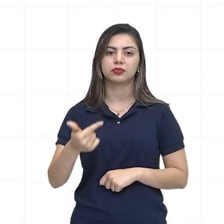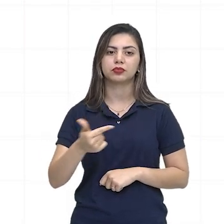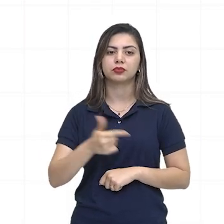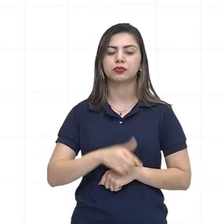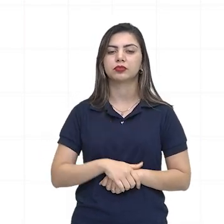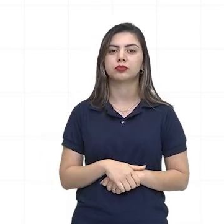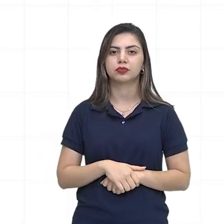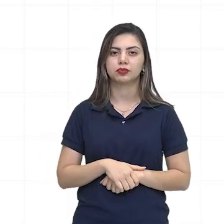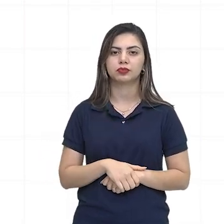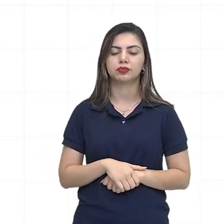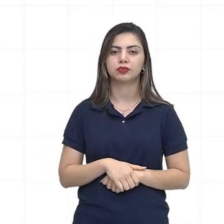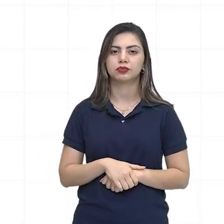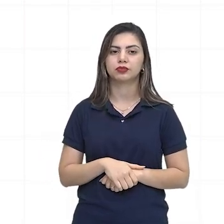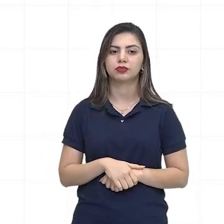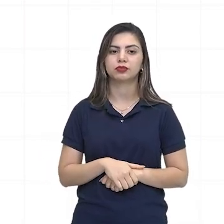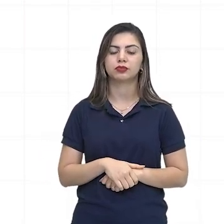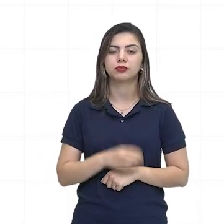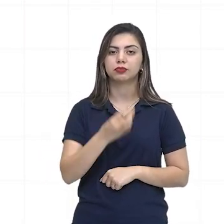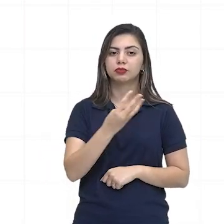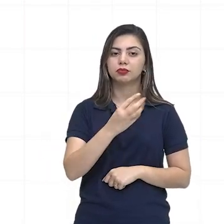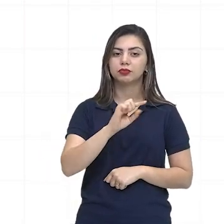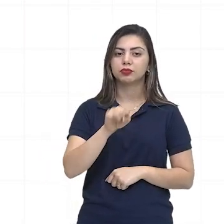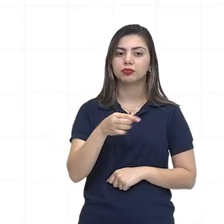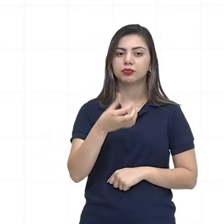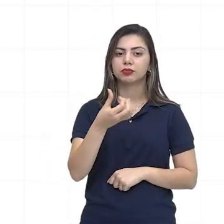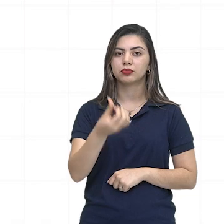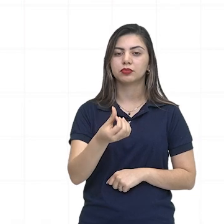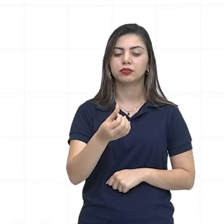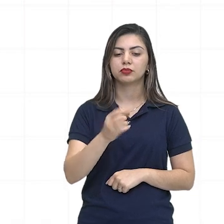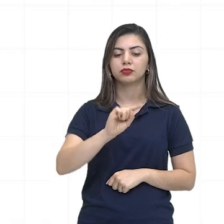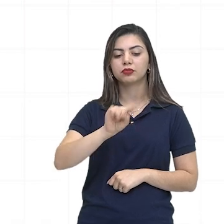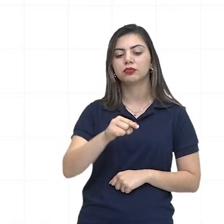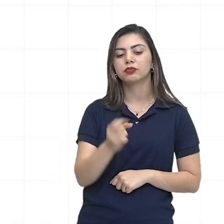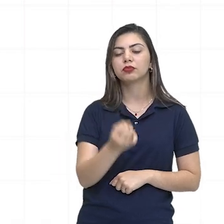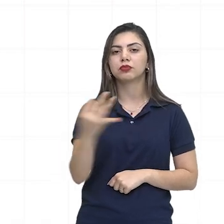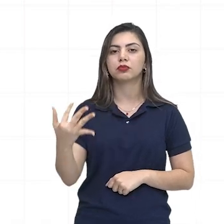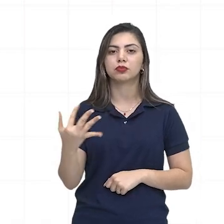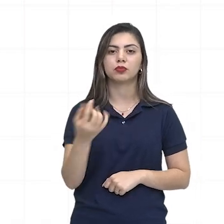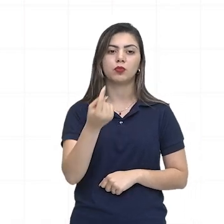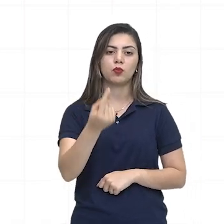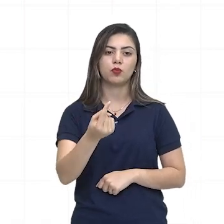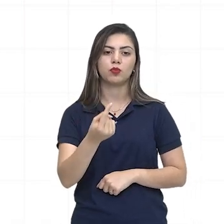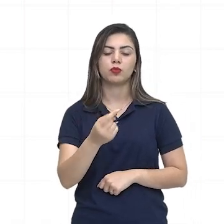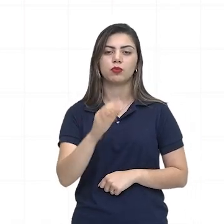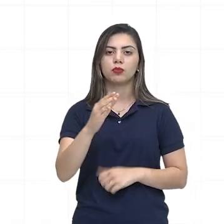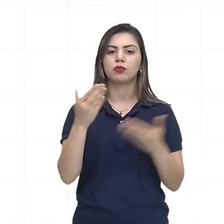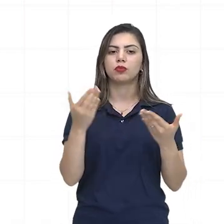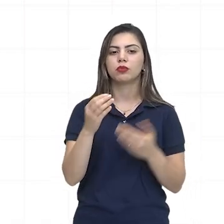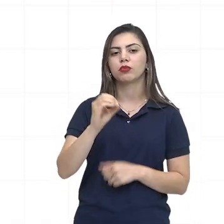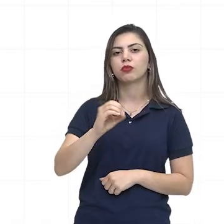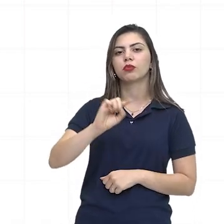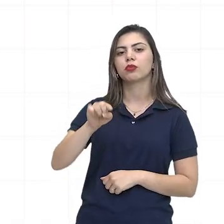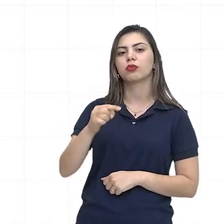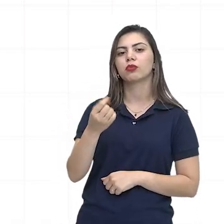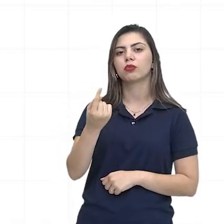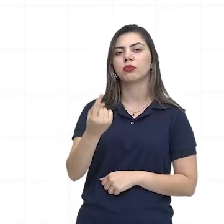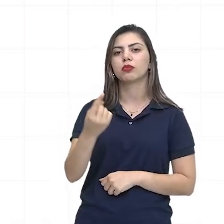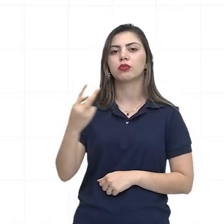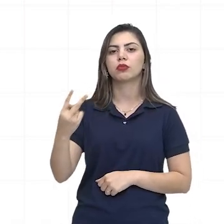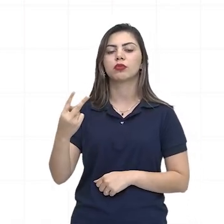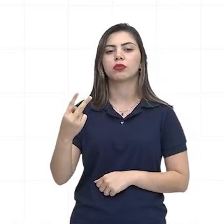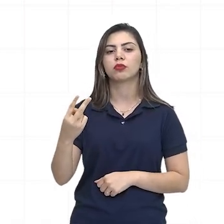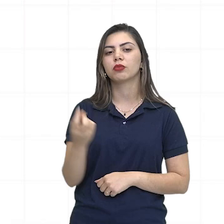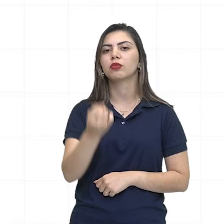0,12. No 3,6, a gente só tem uma casa decimal. No 0,12, a gente